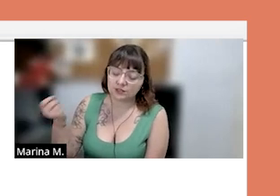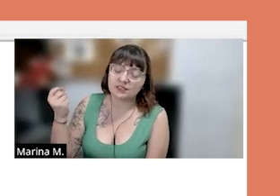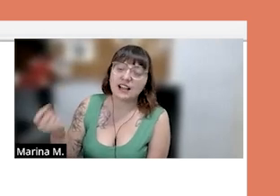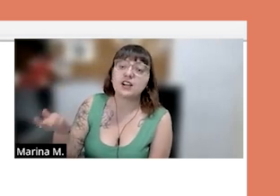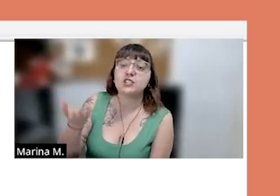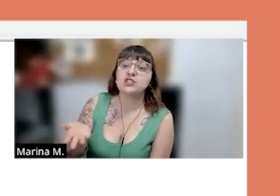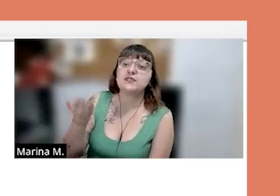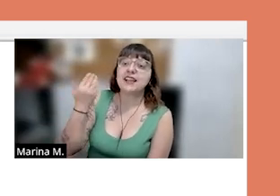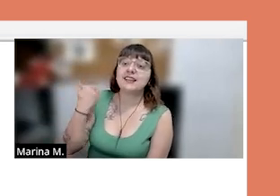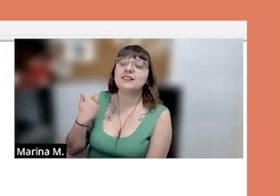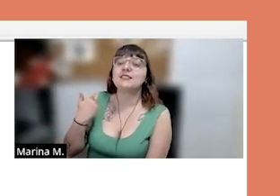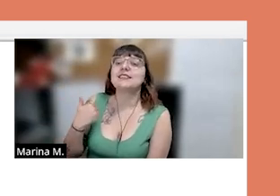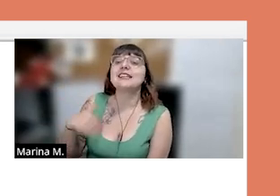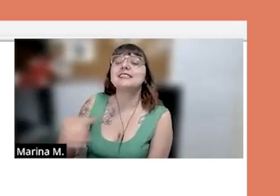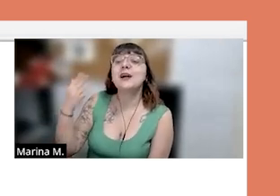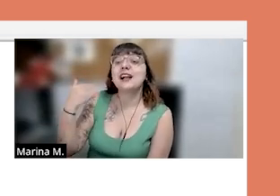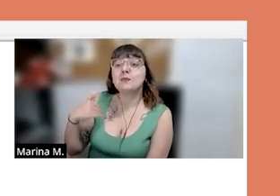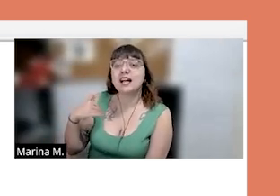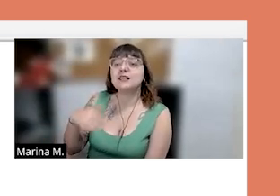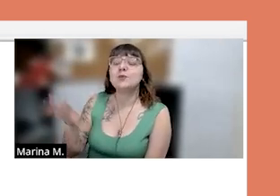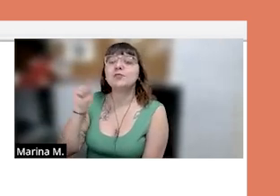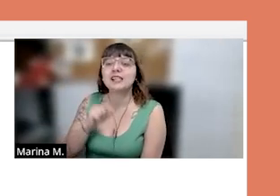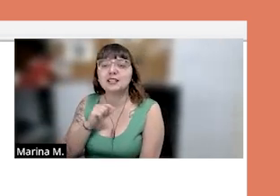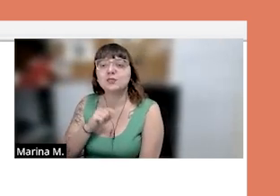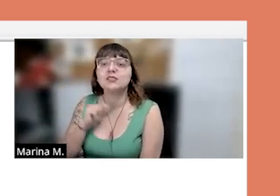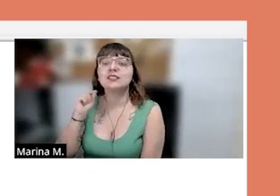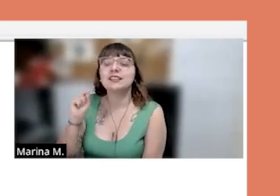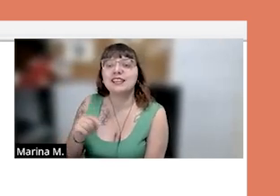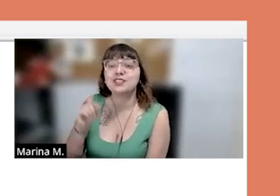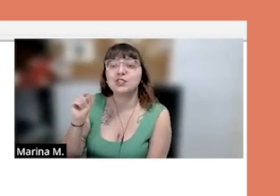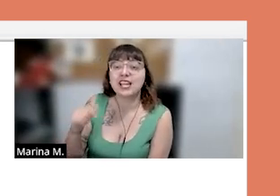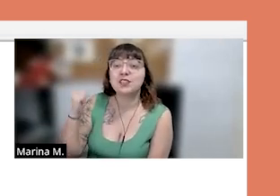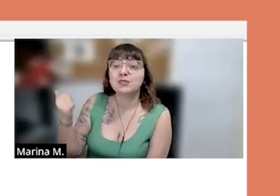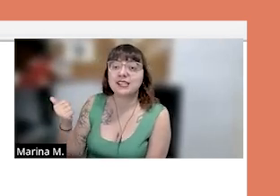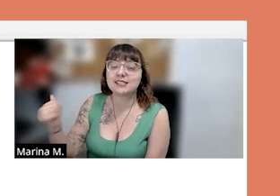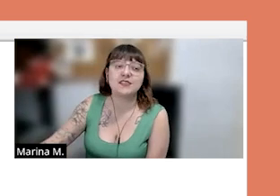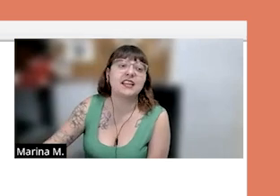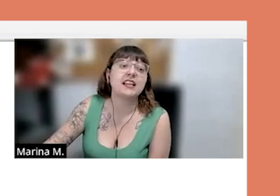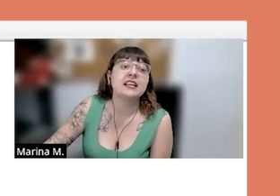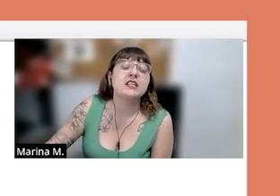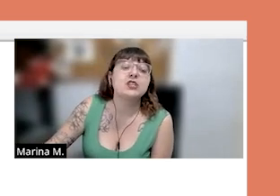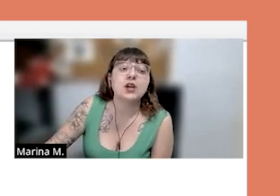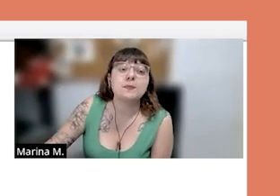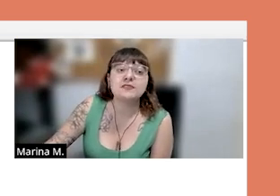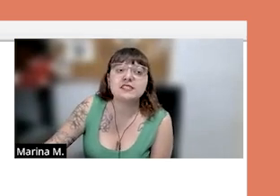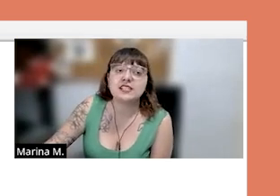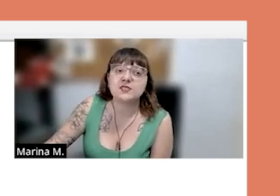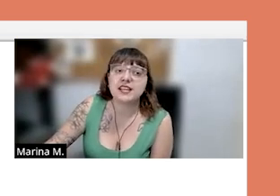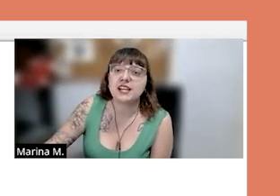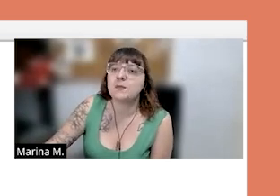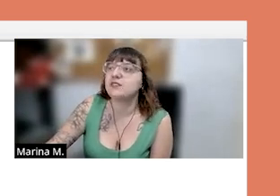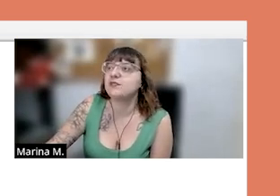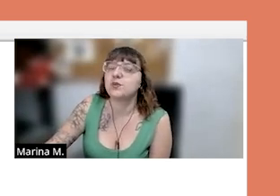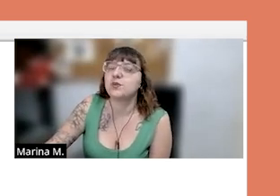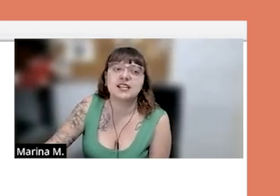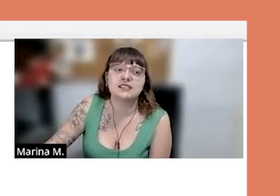Perfeito. Agora a gente vai trazer uma camada com os dados que a gente quer do CSV. Só para vocês verem como